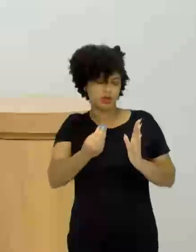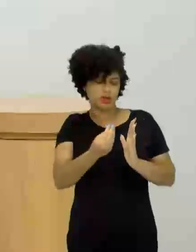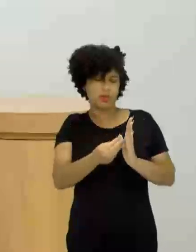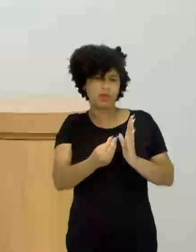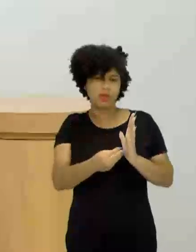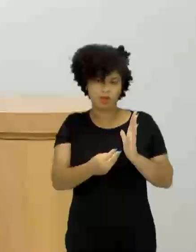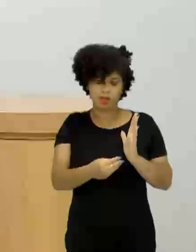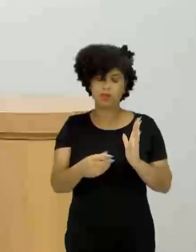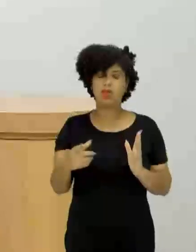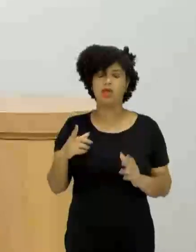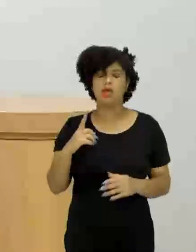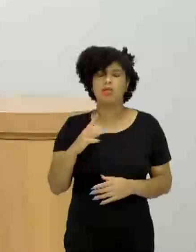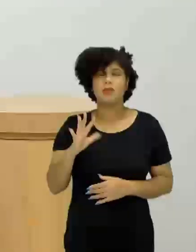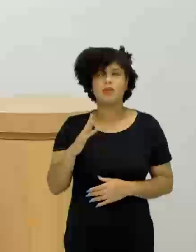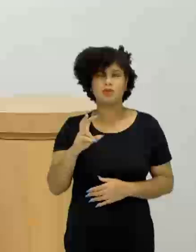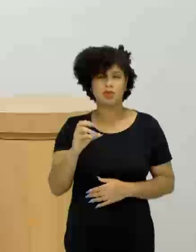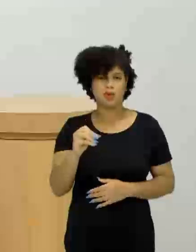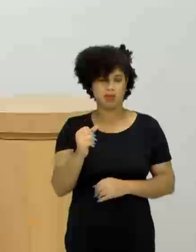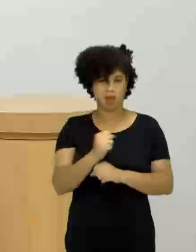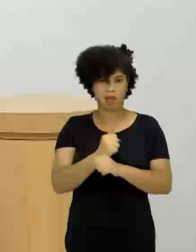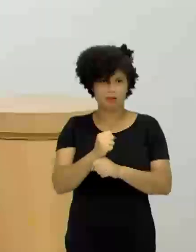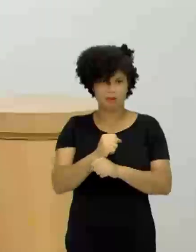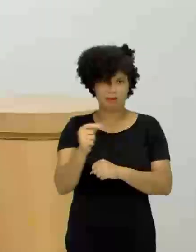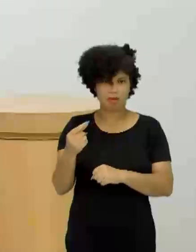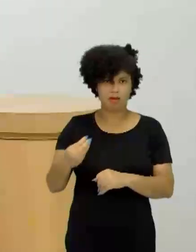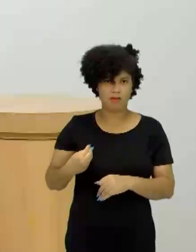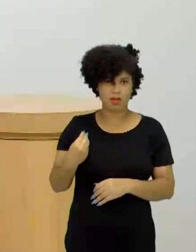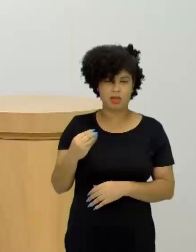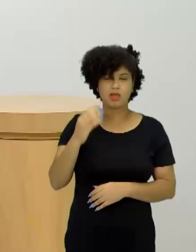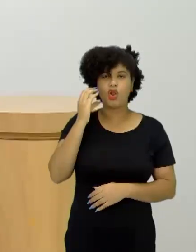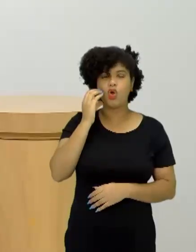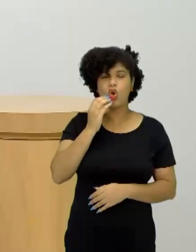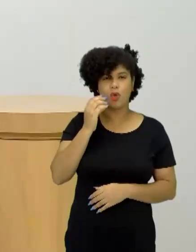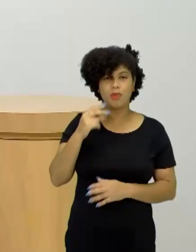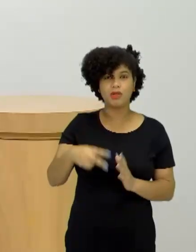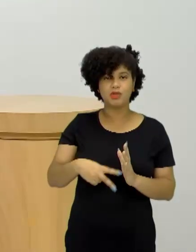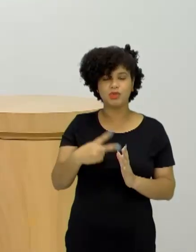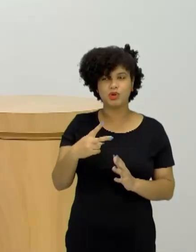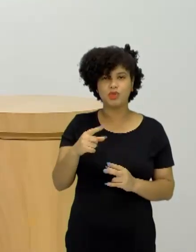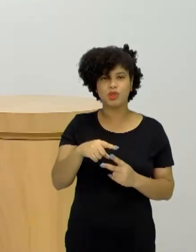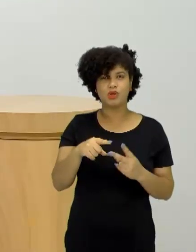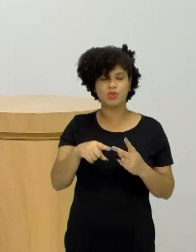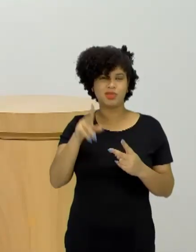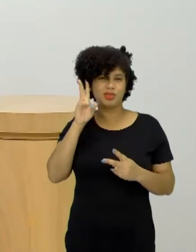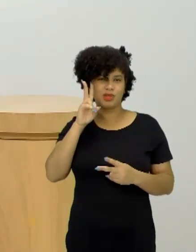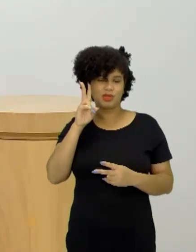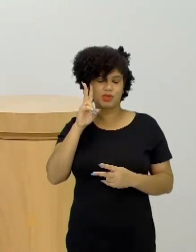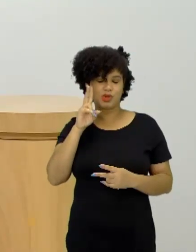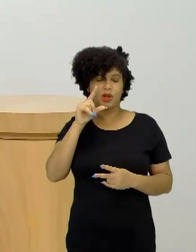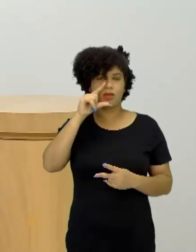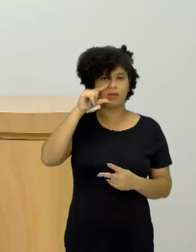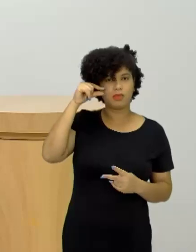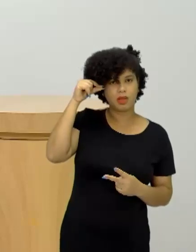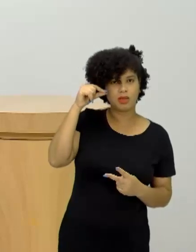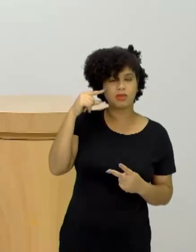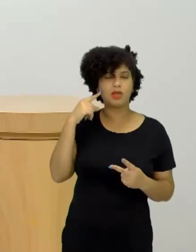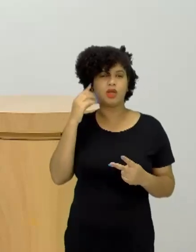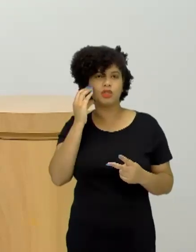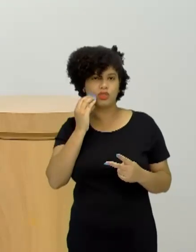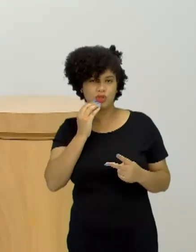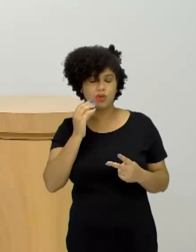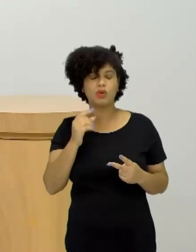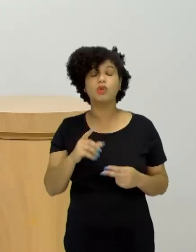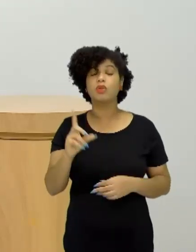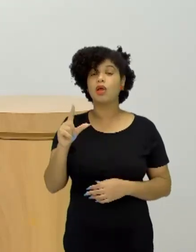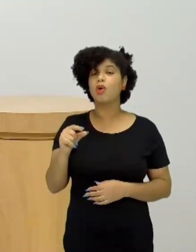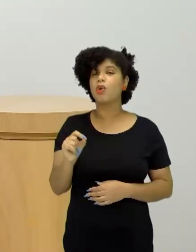que governou por quase 50 anos, fica muito claro nessas biografias que a Casa Imperial do Brasil não tinha interesse